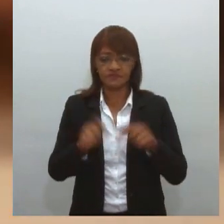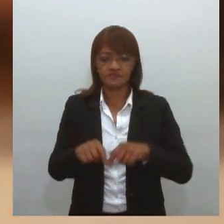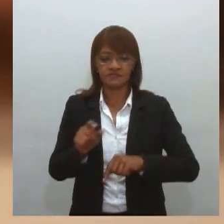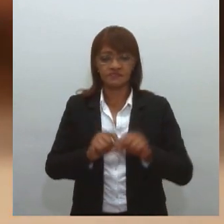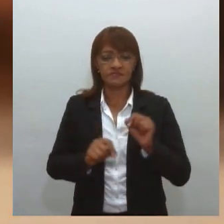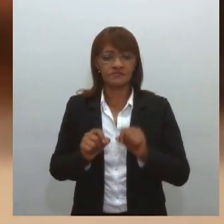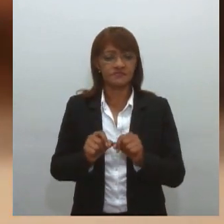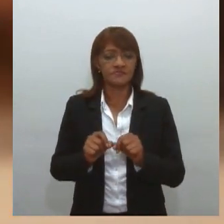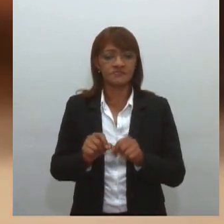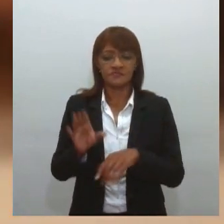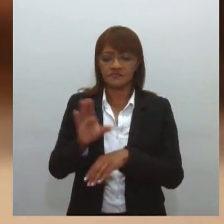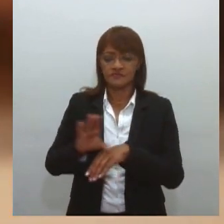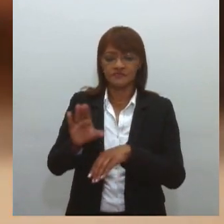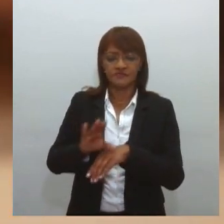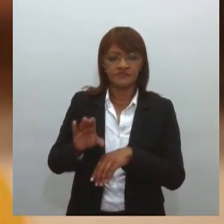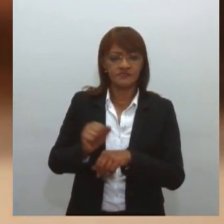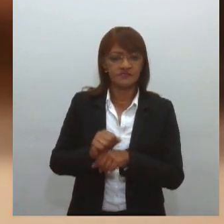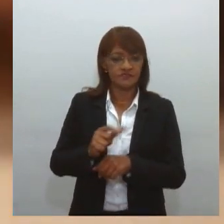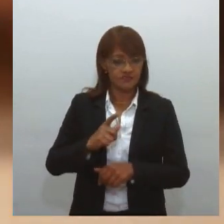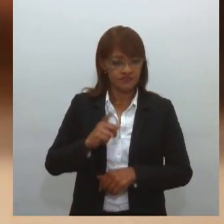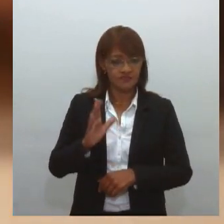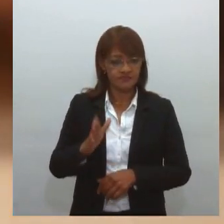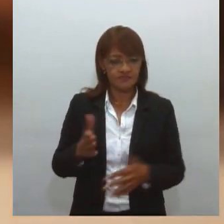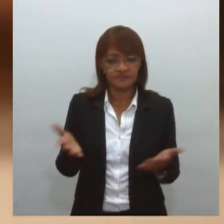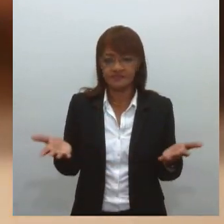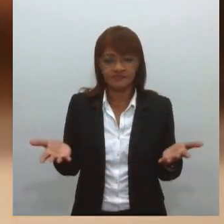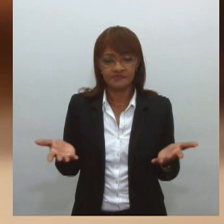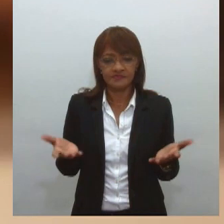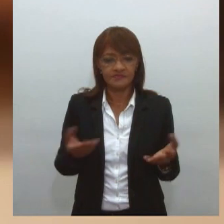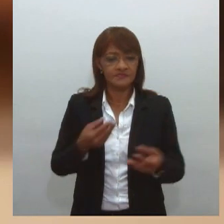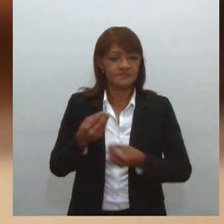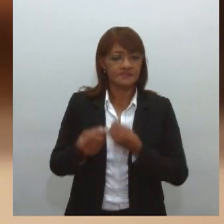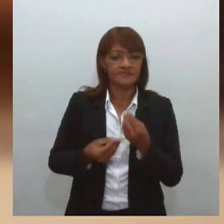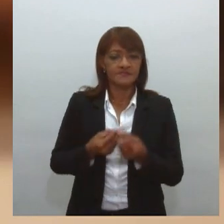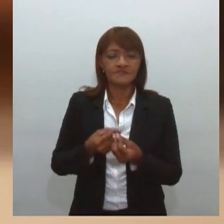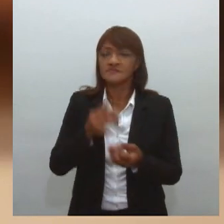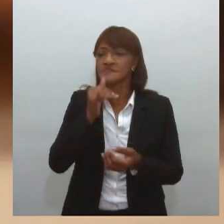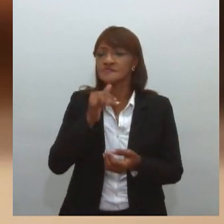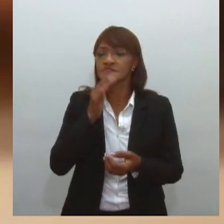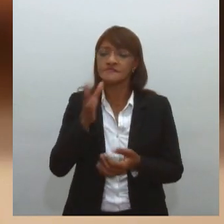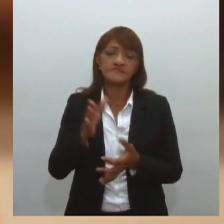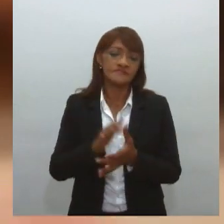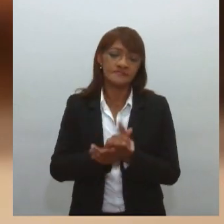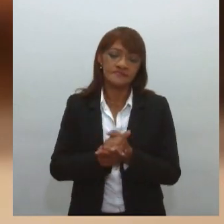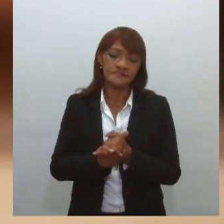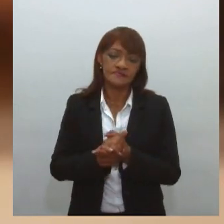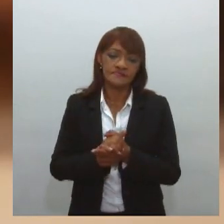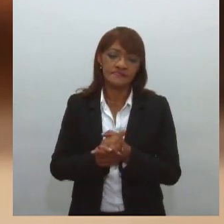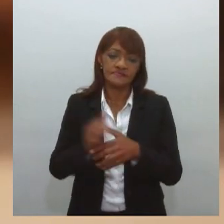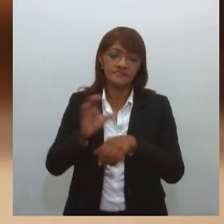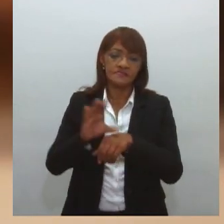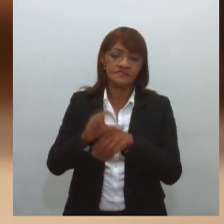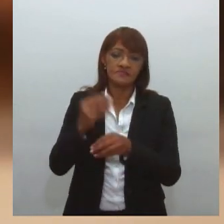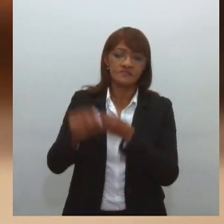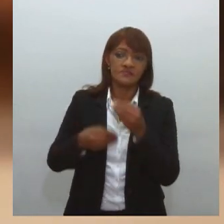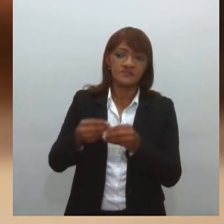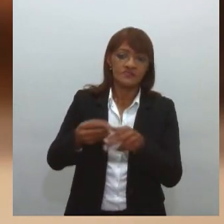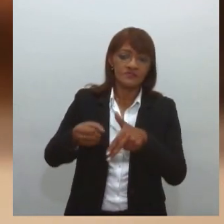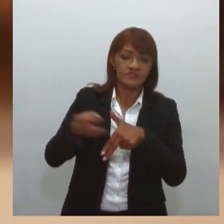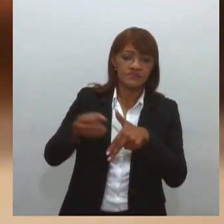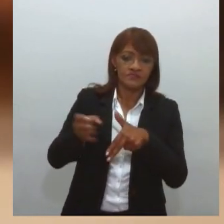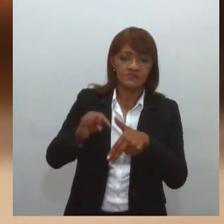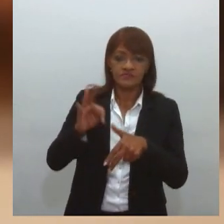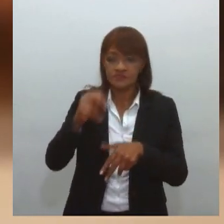de capacitação. Veja, Sival, a gente tem curso, por exemplo, de educação financeira e tudo gratuito, quero deixar isso